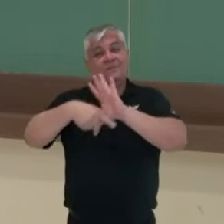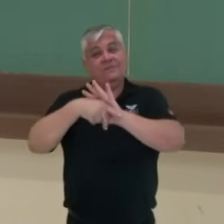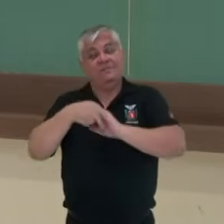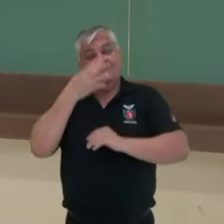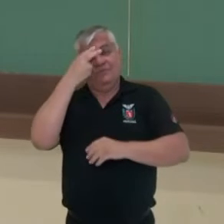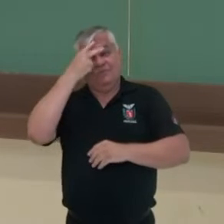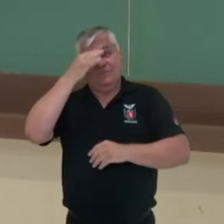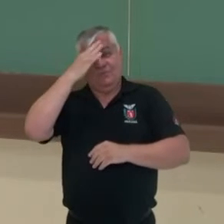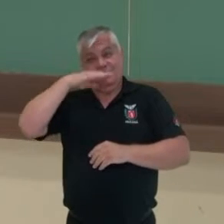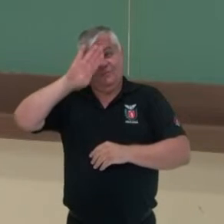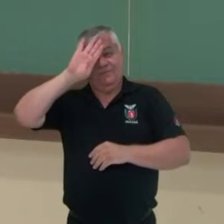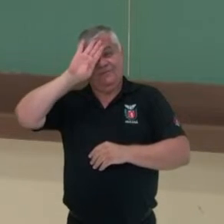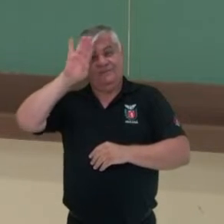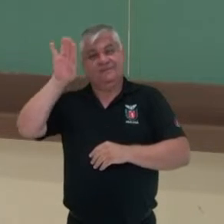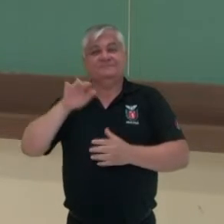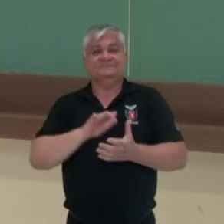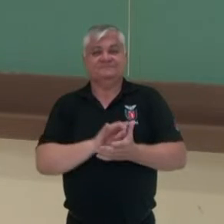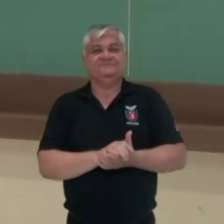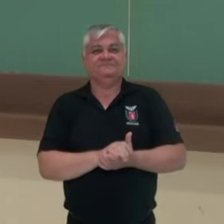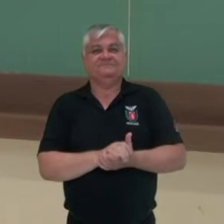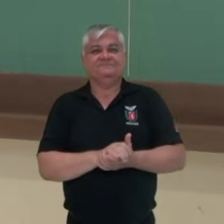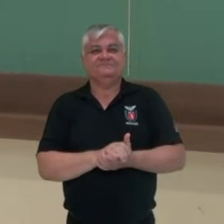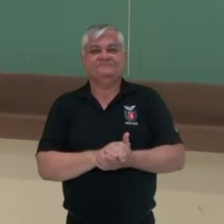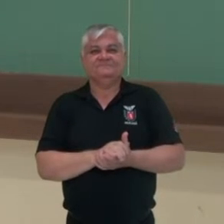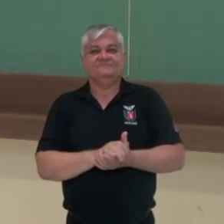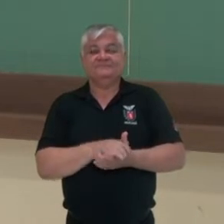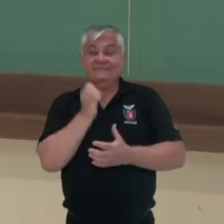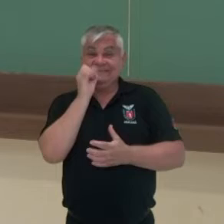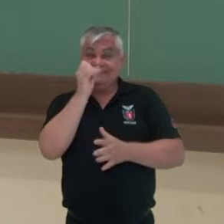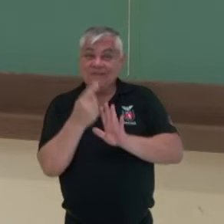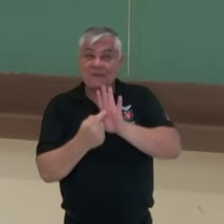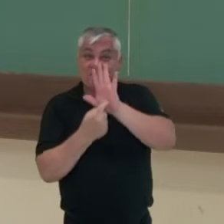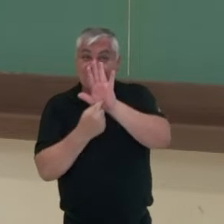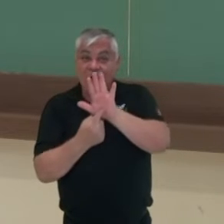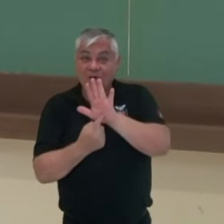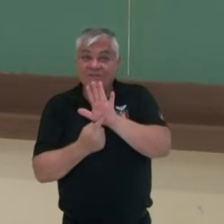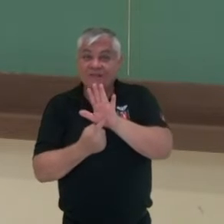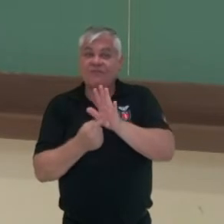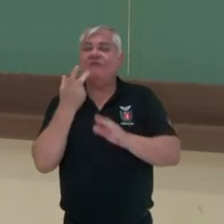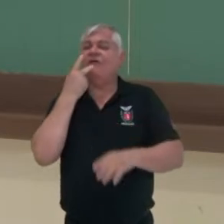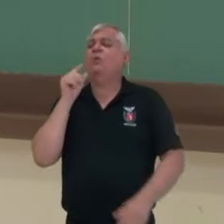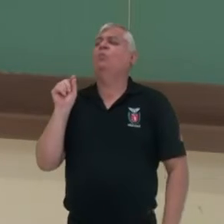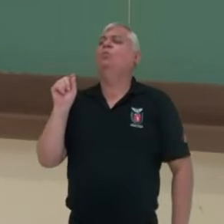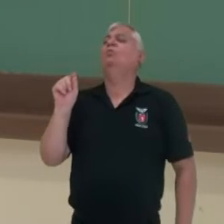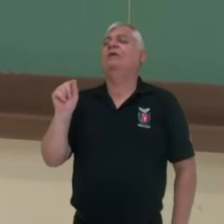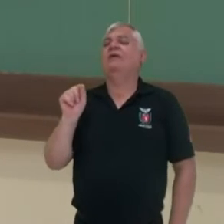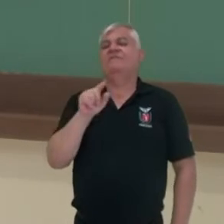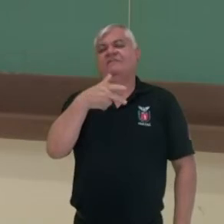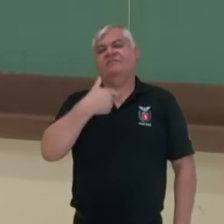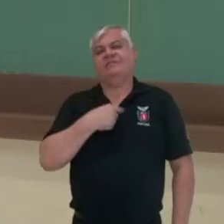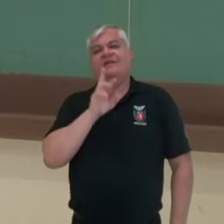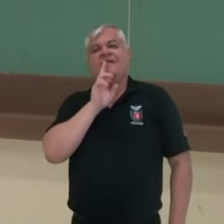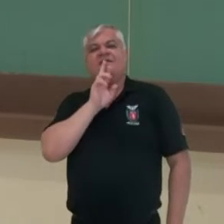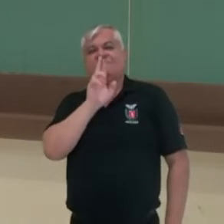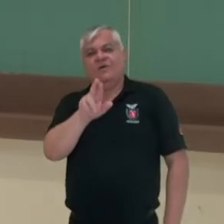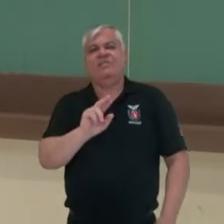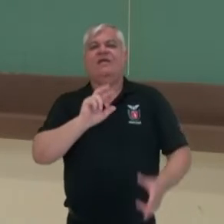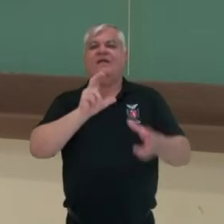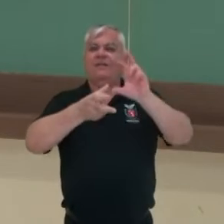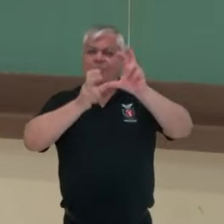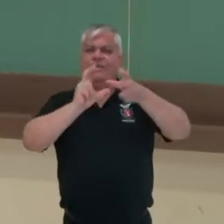tá? Então aqui a imagem, ó. Se eu mostrasse só a imagem para vocês e perguntasse que luta é essa, muitos de vocês